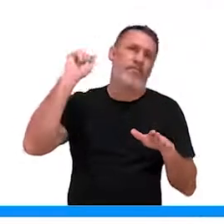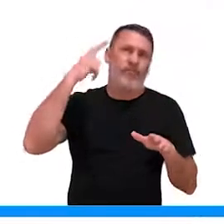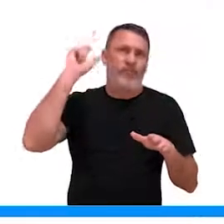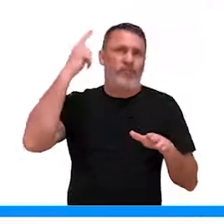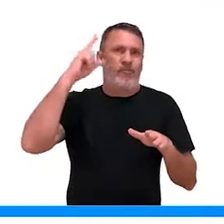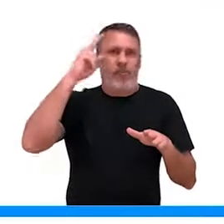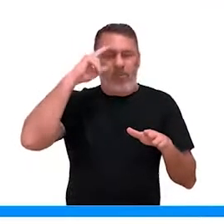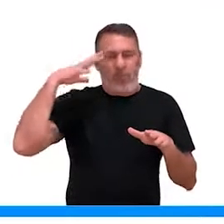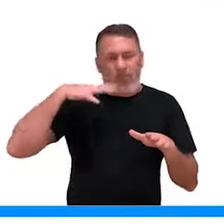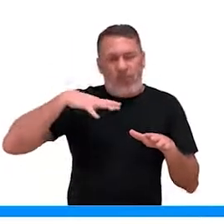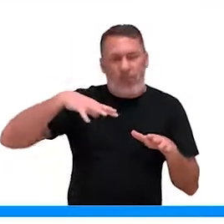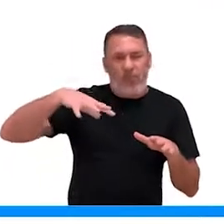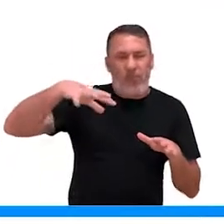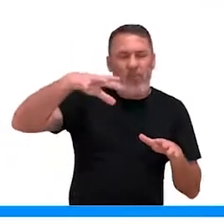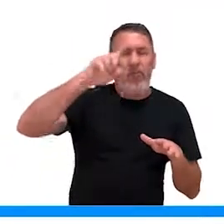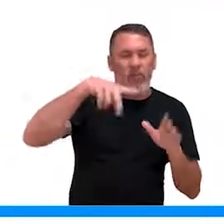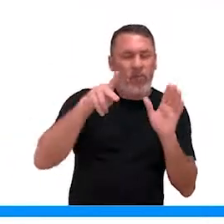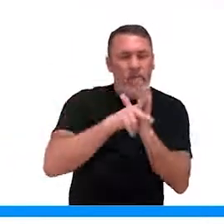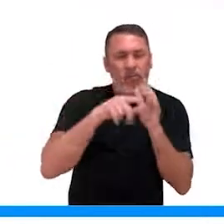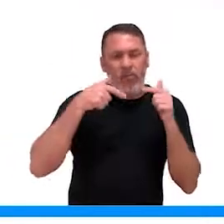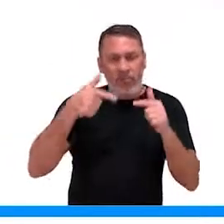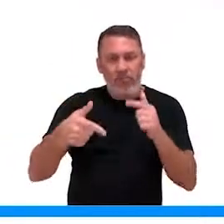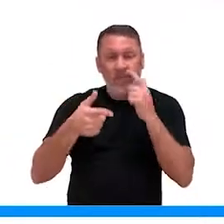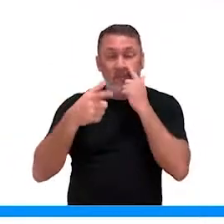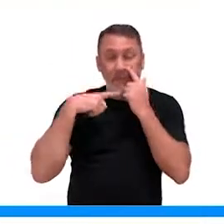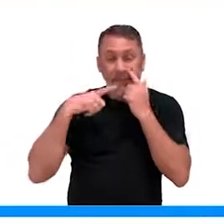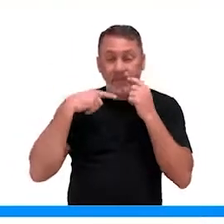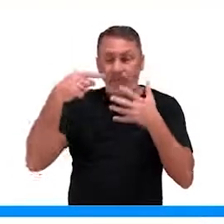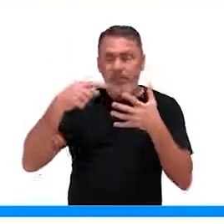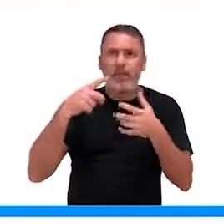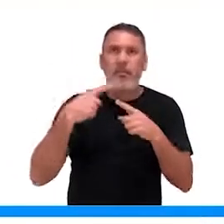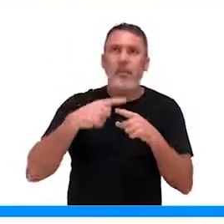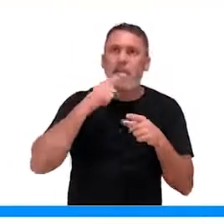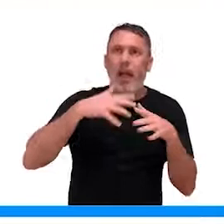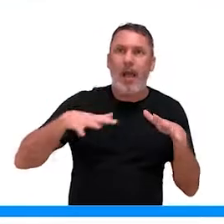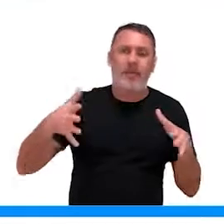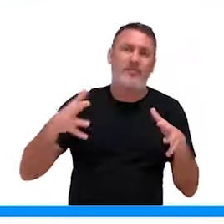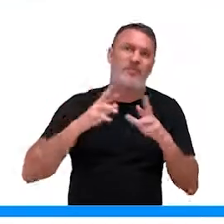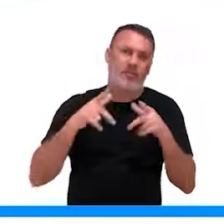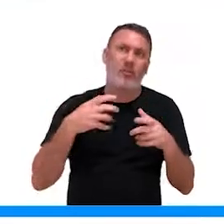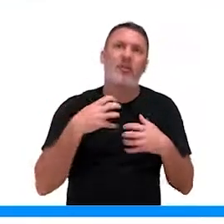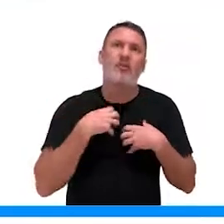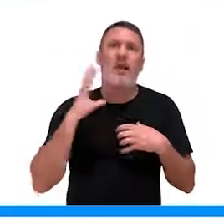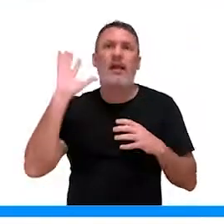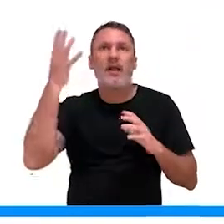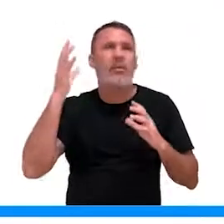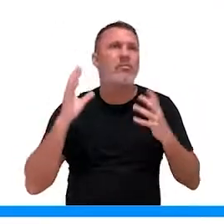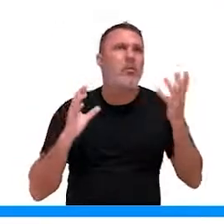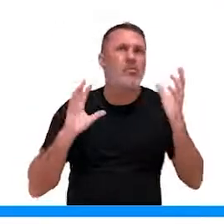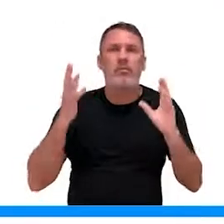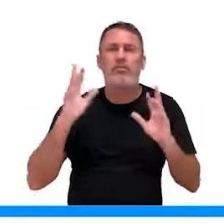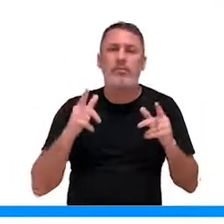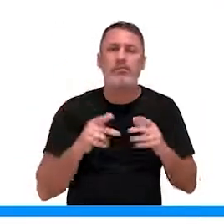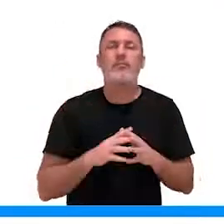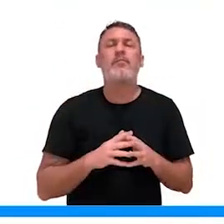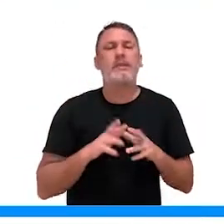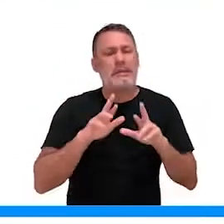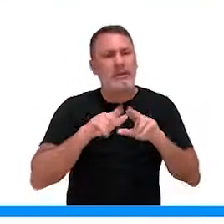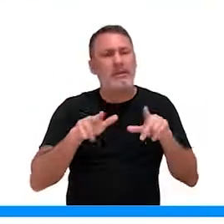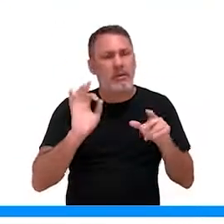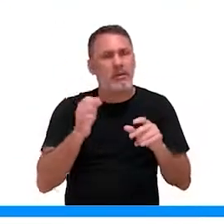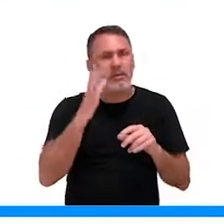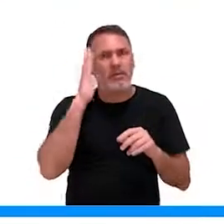com efeito da maritimidade, ou seja, de estarmos próximos ali ao mar. Agora, pensa na